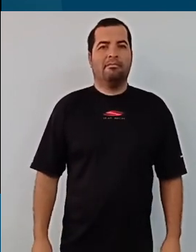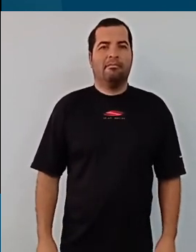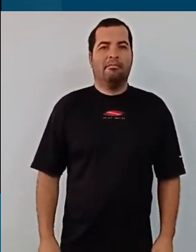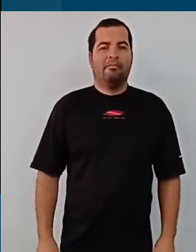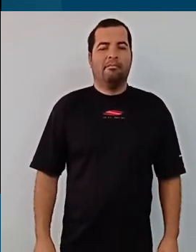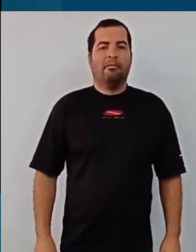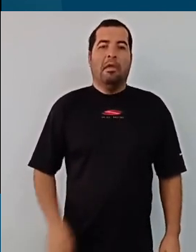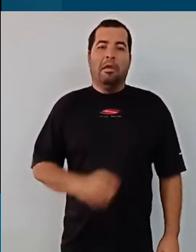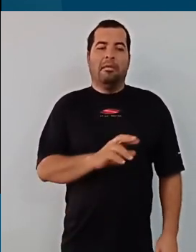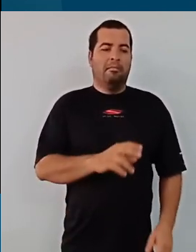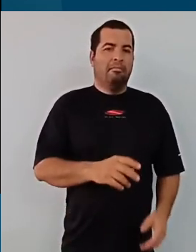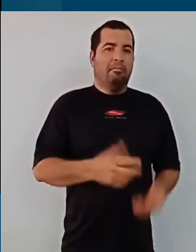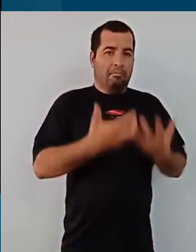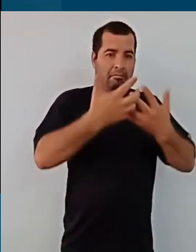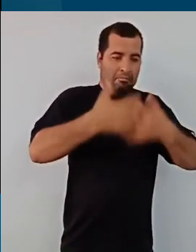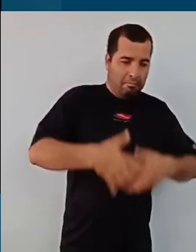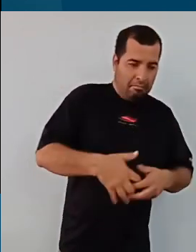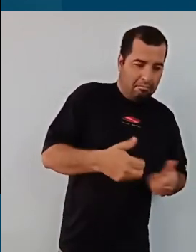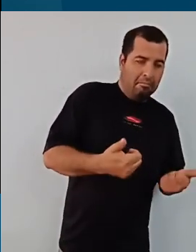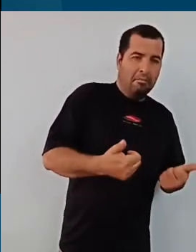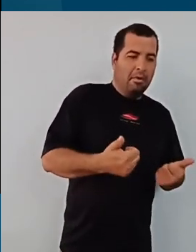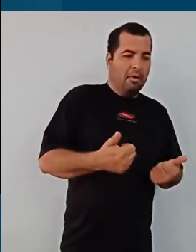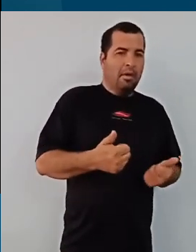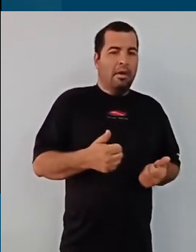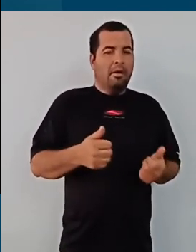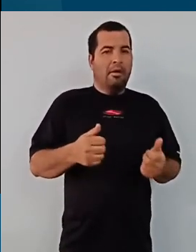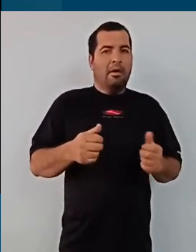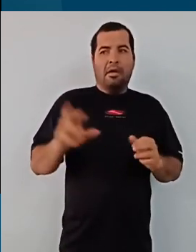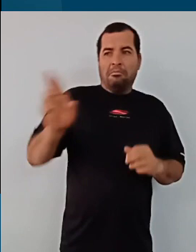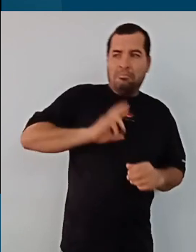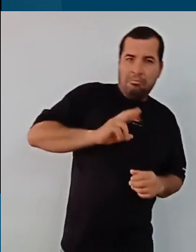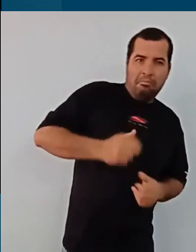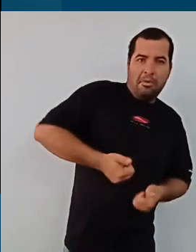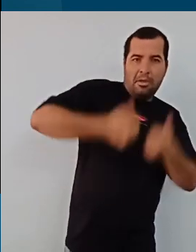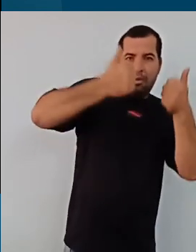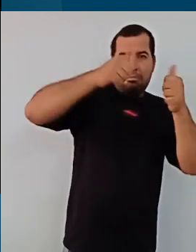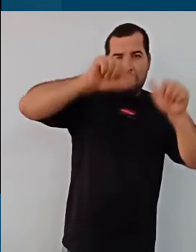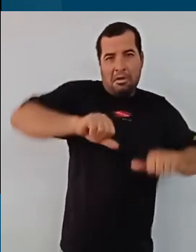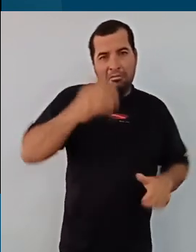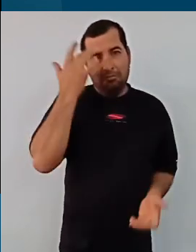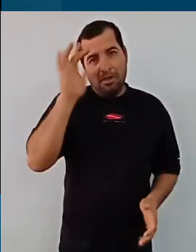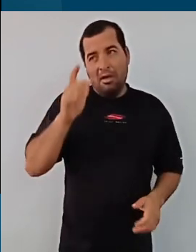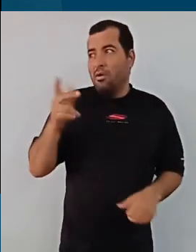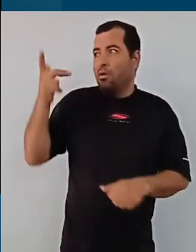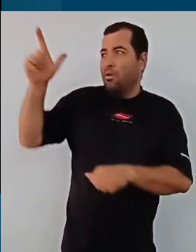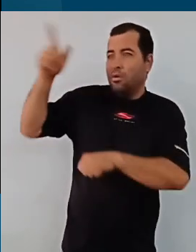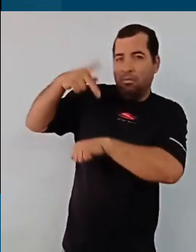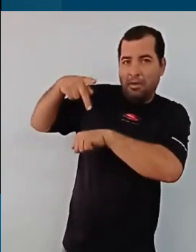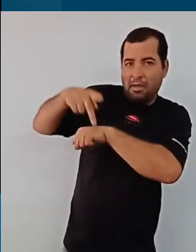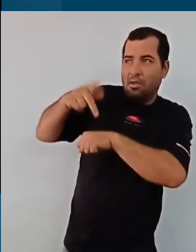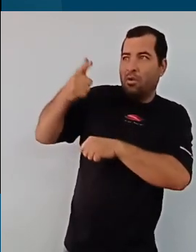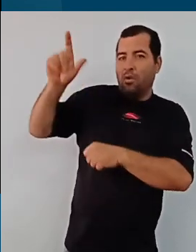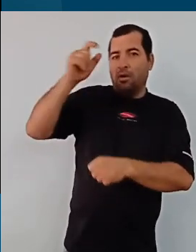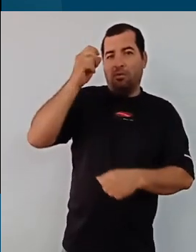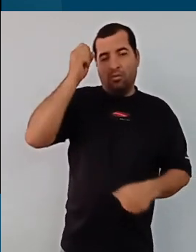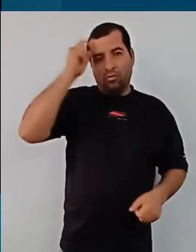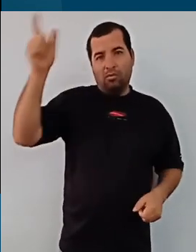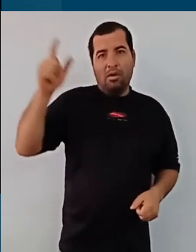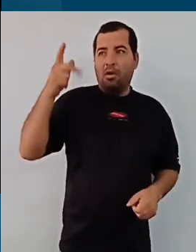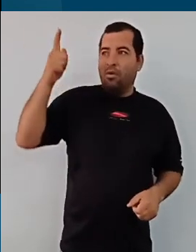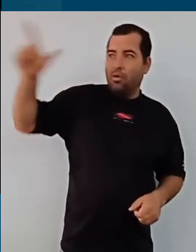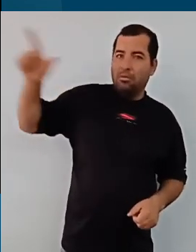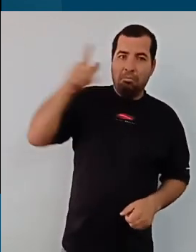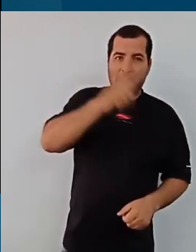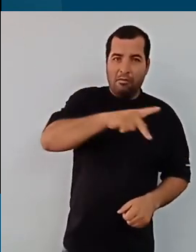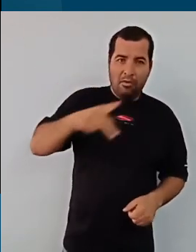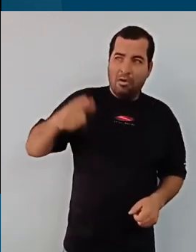Os resultados podem ser melhores ou piores, né? Mas é outra cultura, é outro país, outros professores, outras crianças,